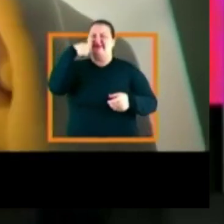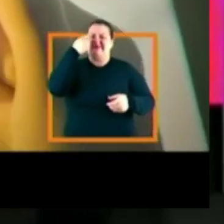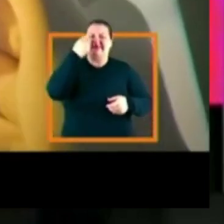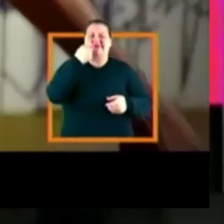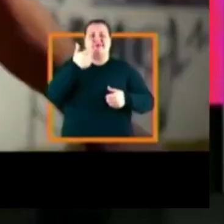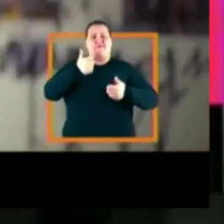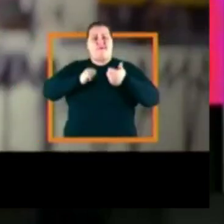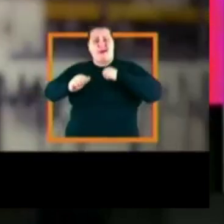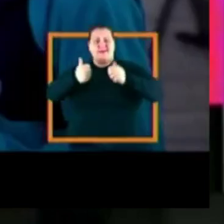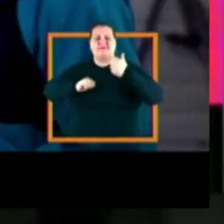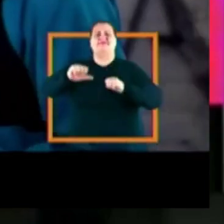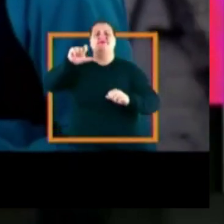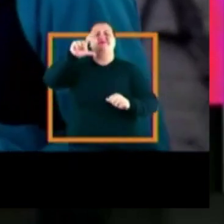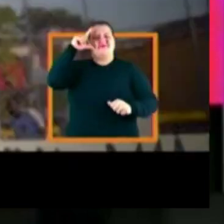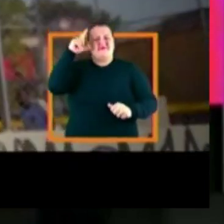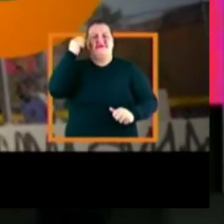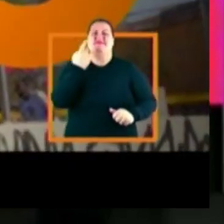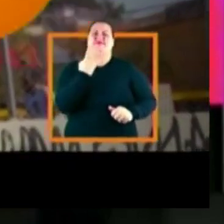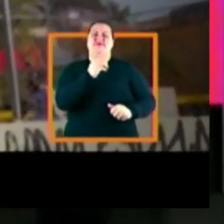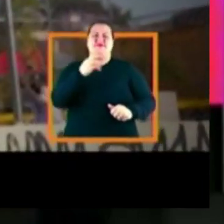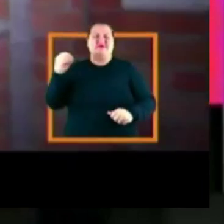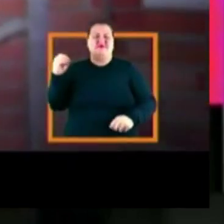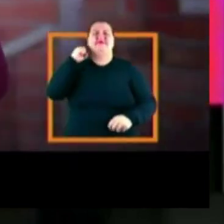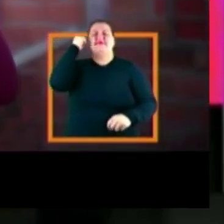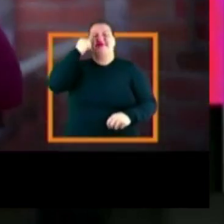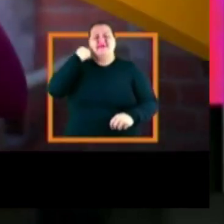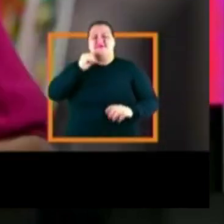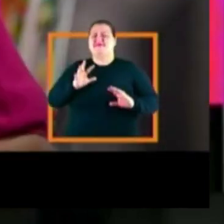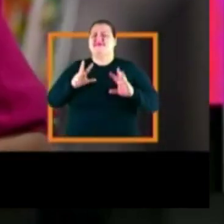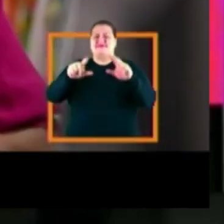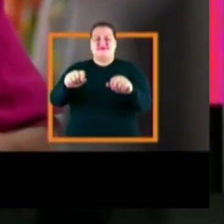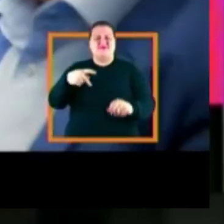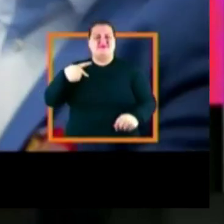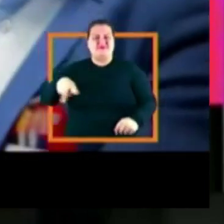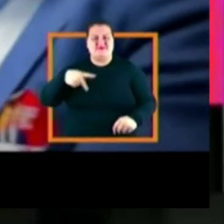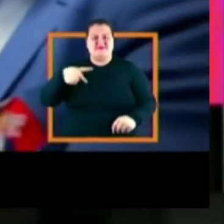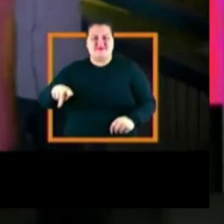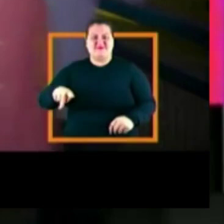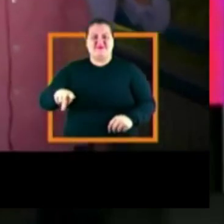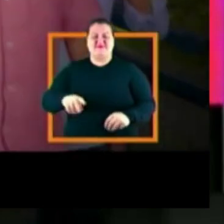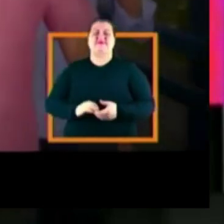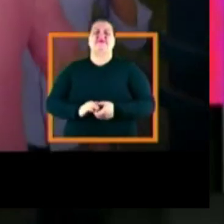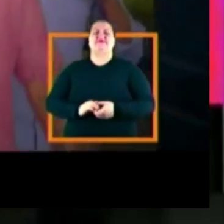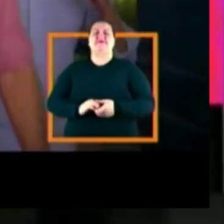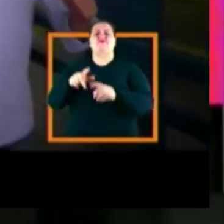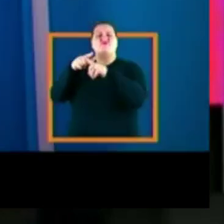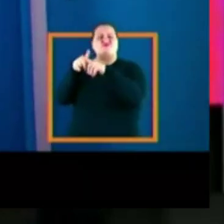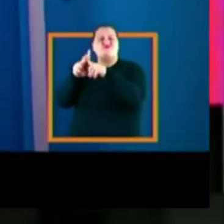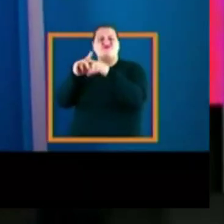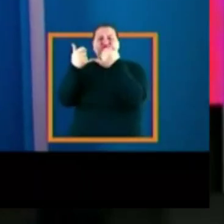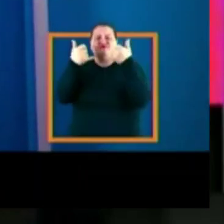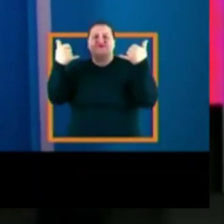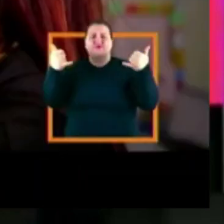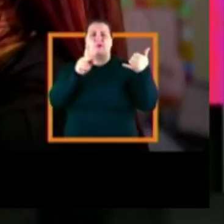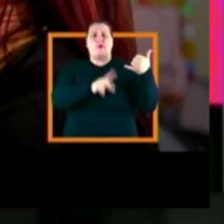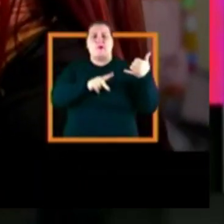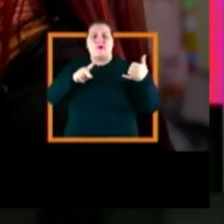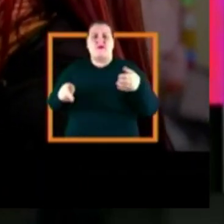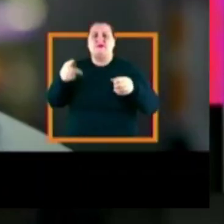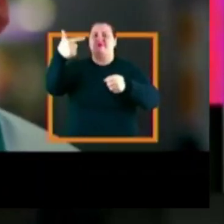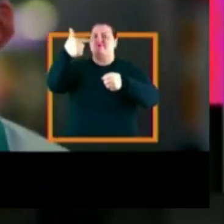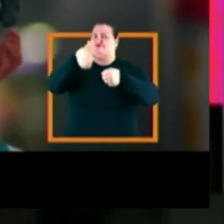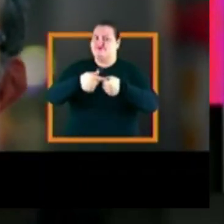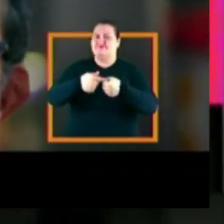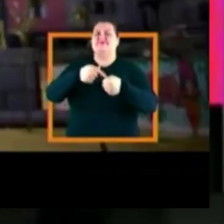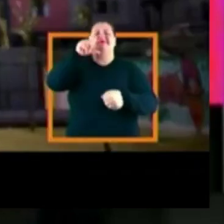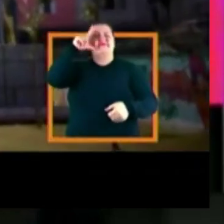da dentista e do artista, Márcio França 400. O senador de todos os paulistas. Do eletricista,